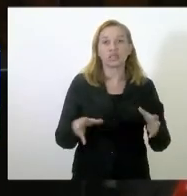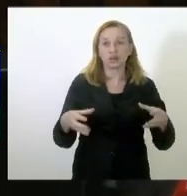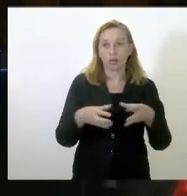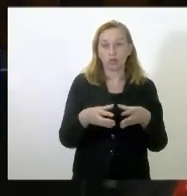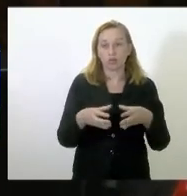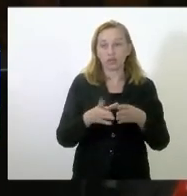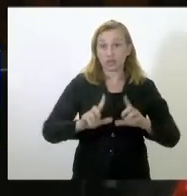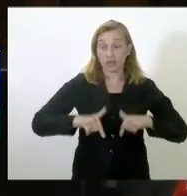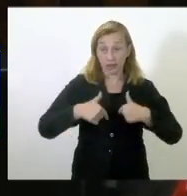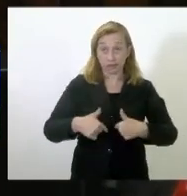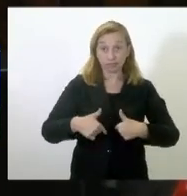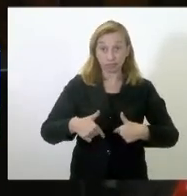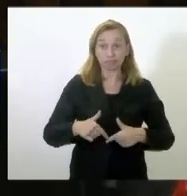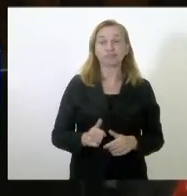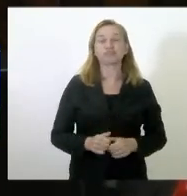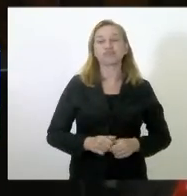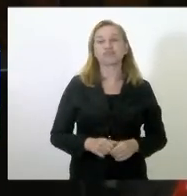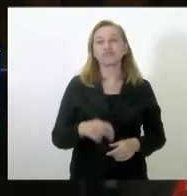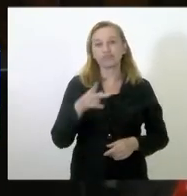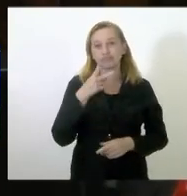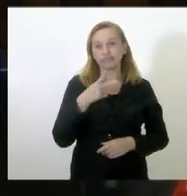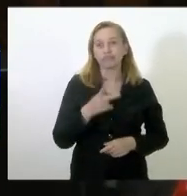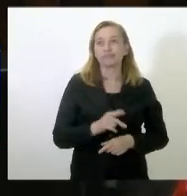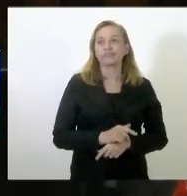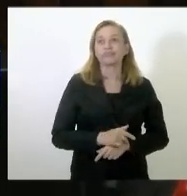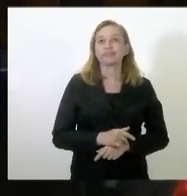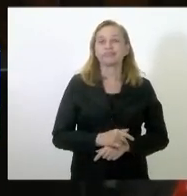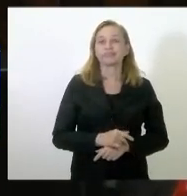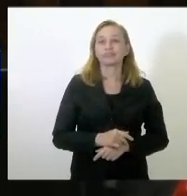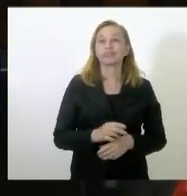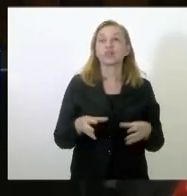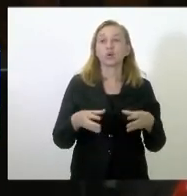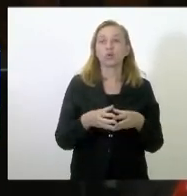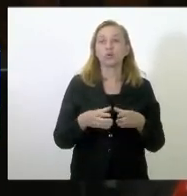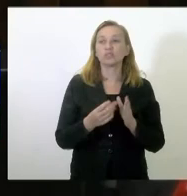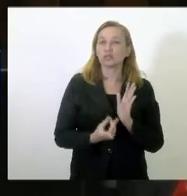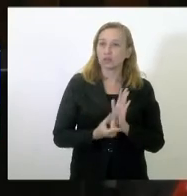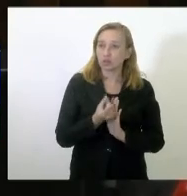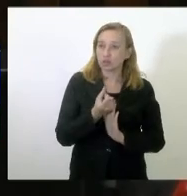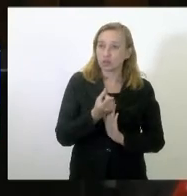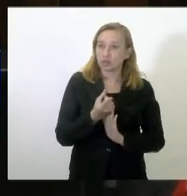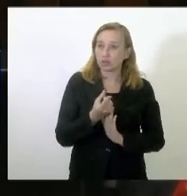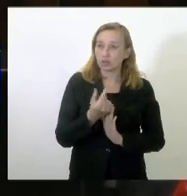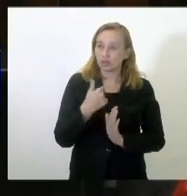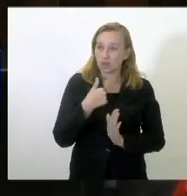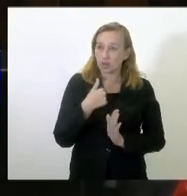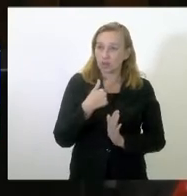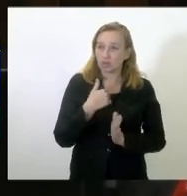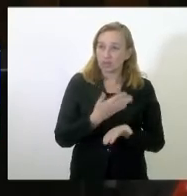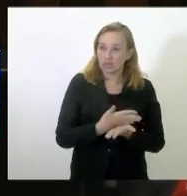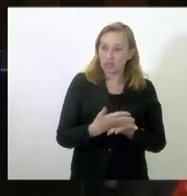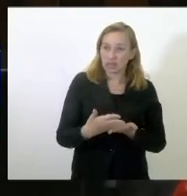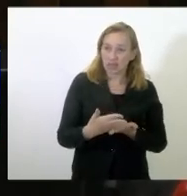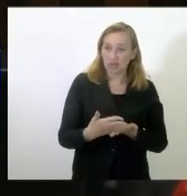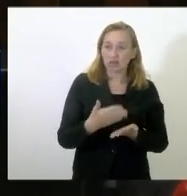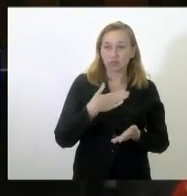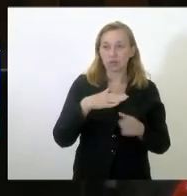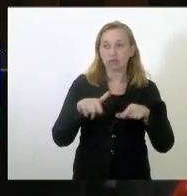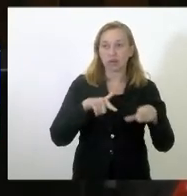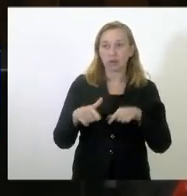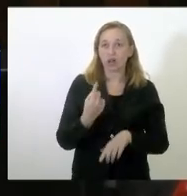muito ativas. E aí me refiro à Comissão de Orçamento, a qual eu presidi no início do mandato, durante um